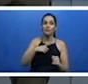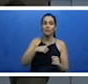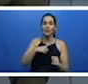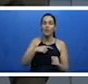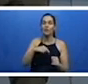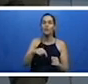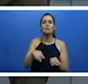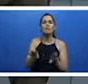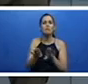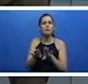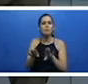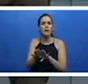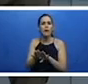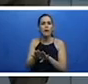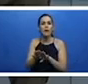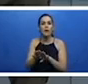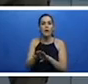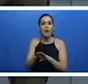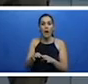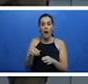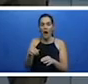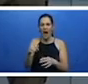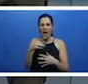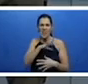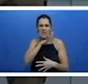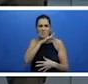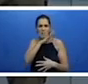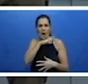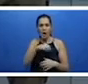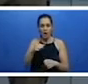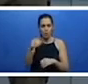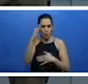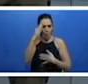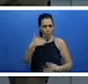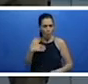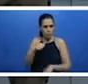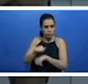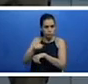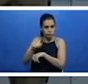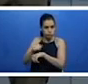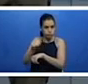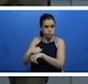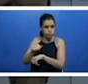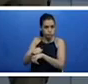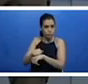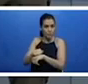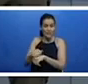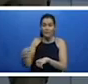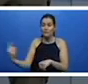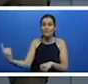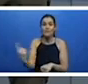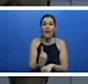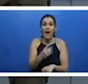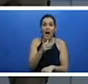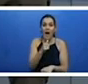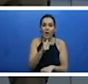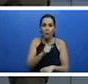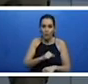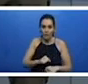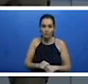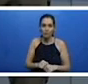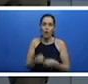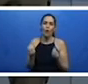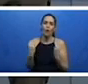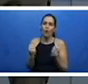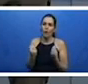ambiente aquático, dos mares, dos rios, para o ambiente terrestre. Principalmente aranhas aquáticas,